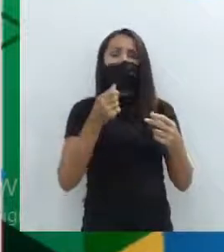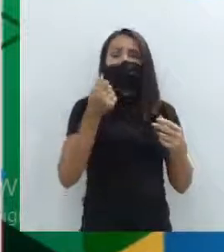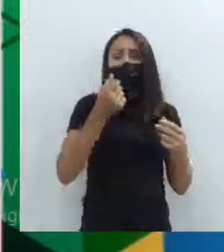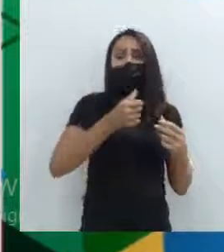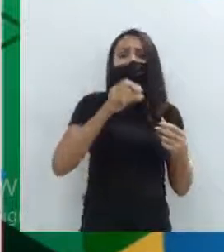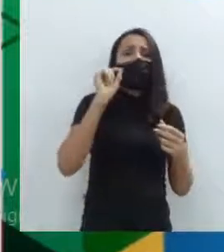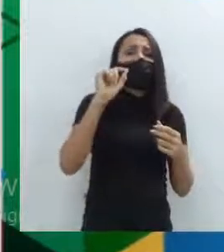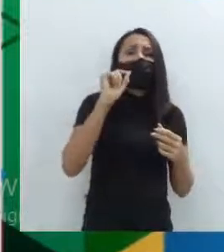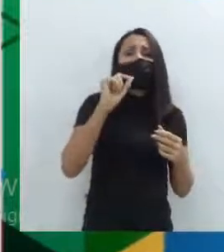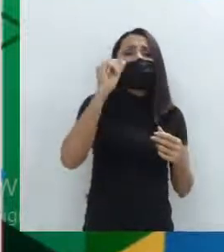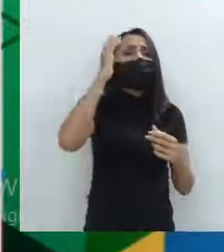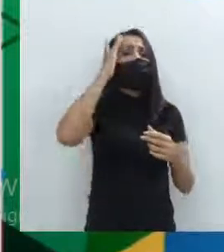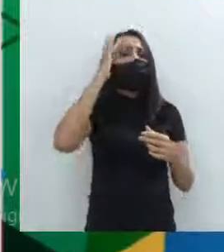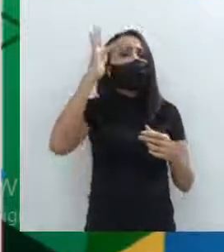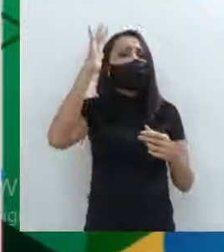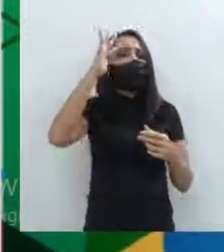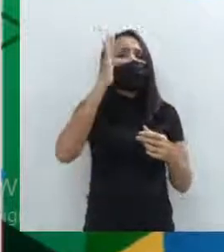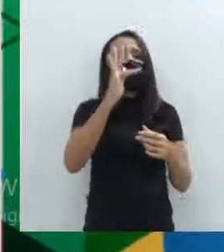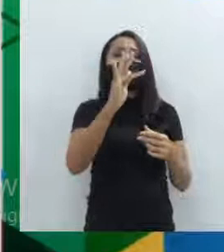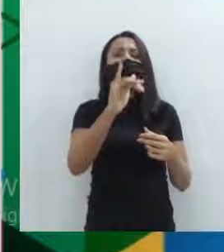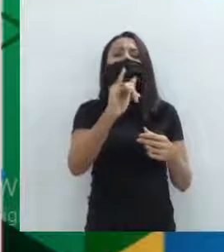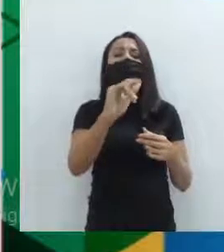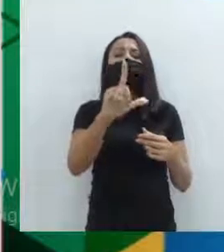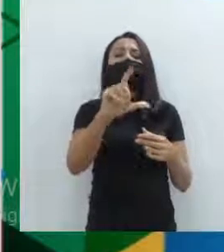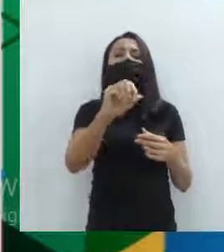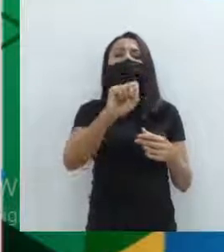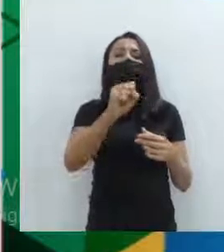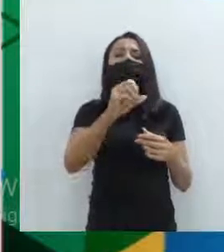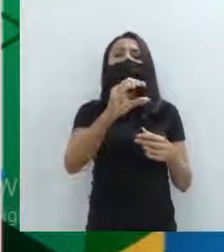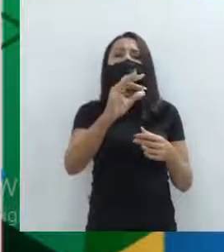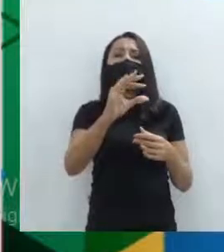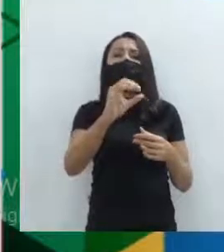filosofia? A filosofia, ela parte